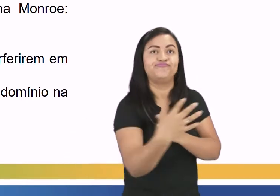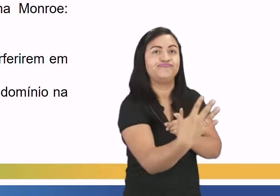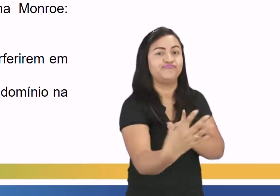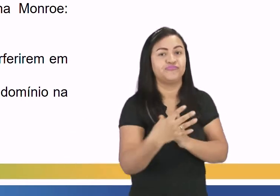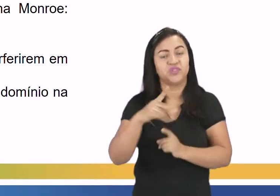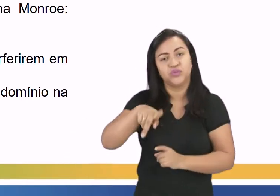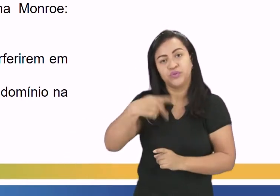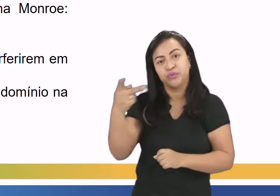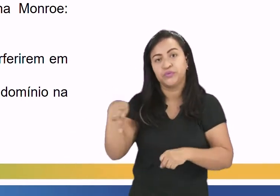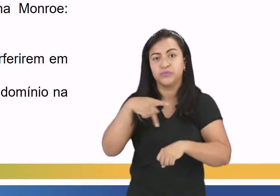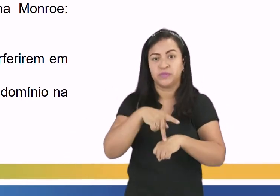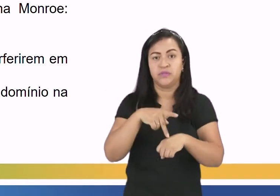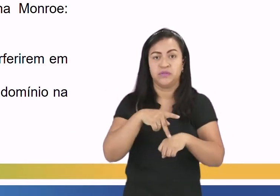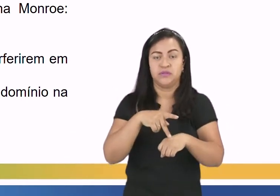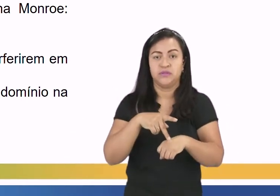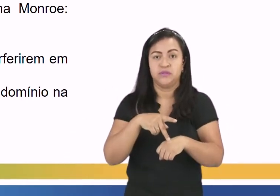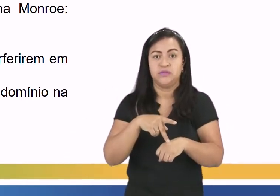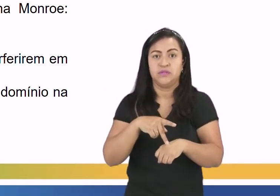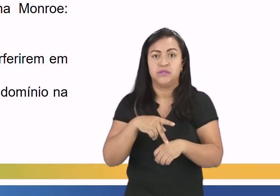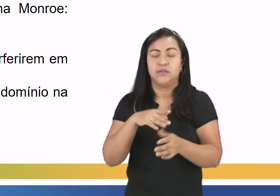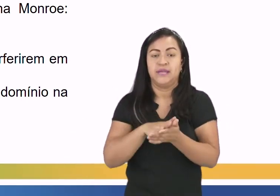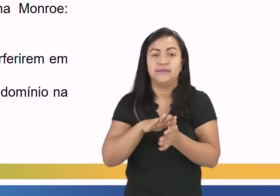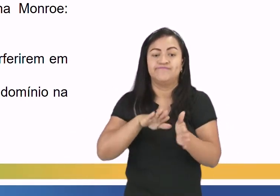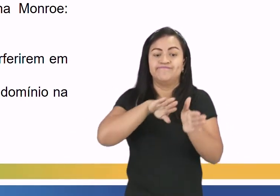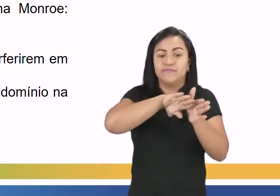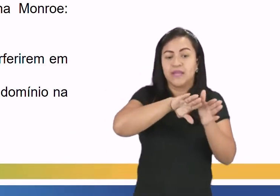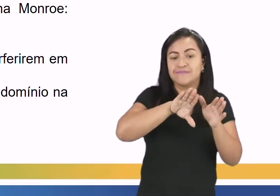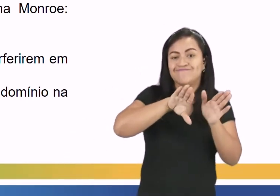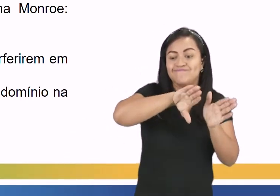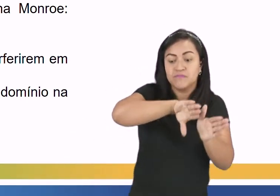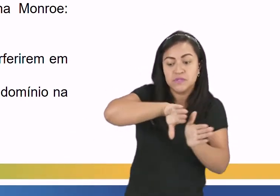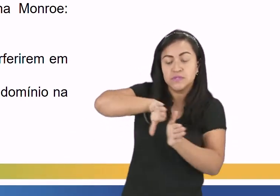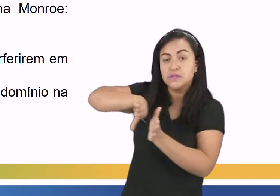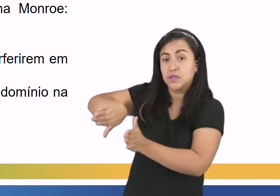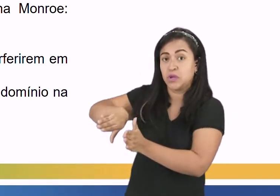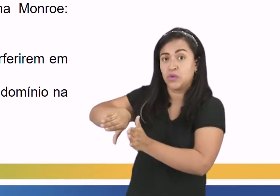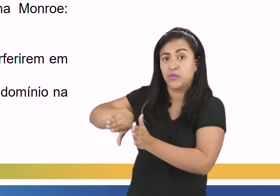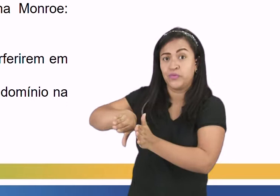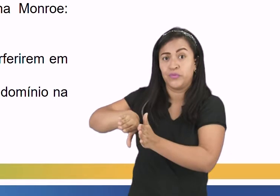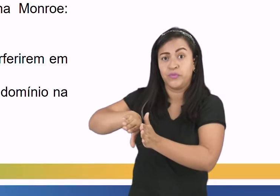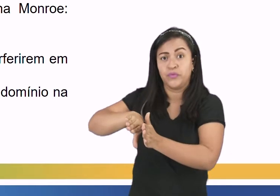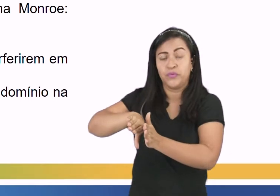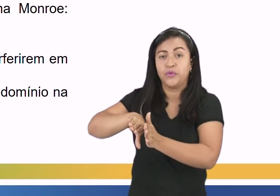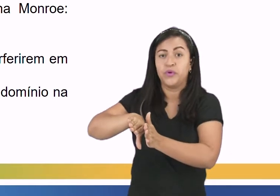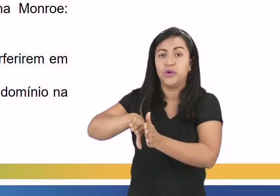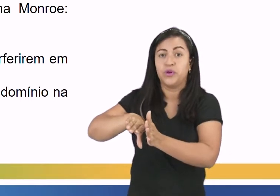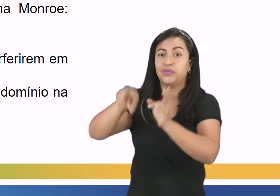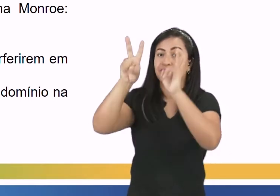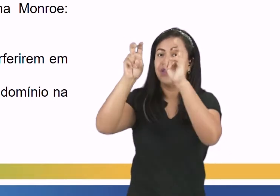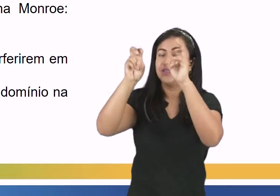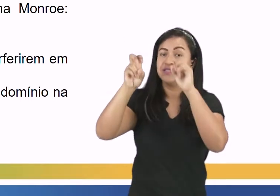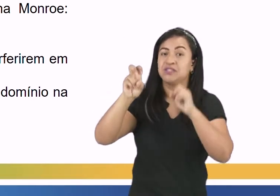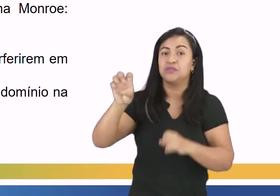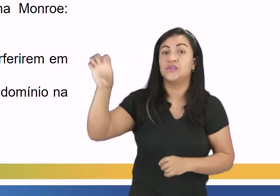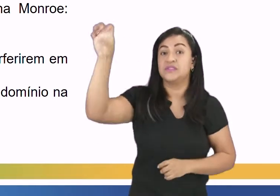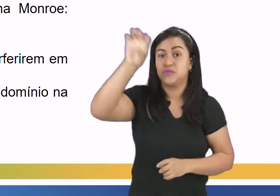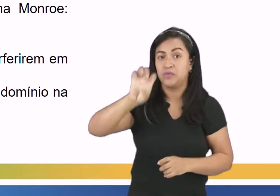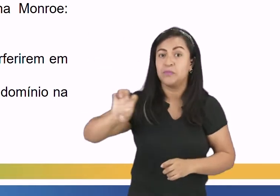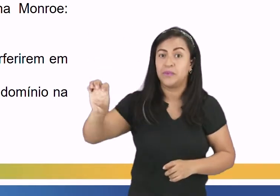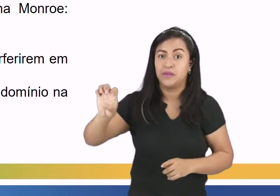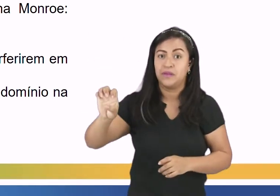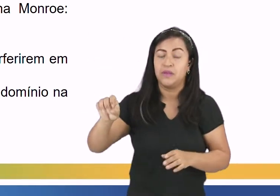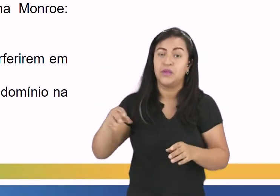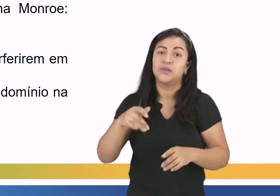isolar-se das questões europeias, como a questão da expansão europeia na Ásia, na África